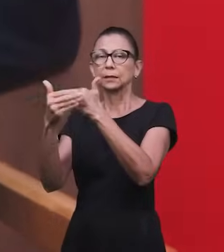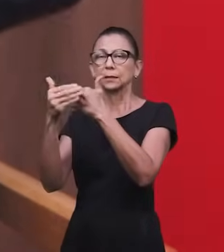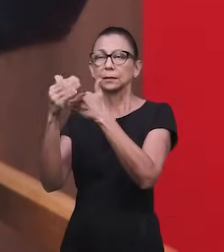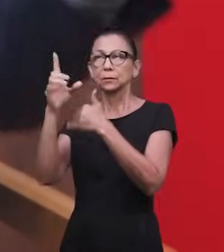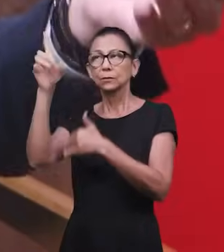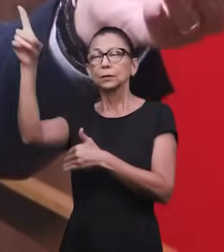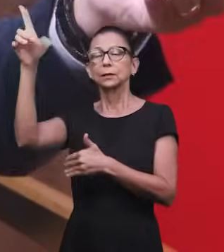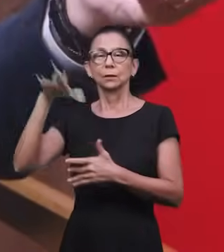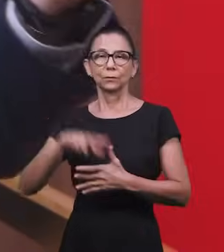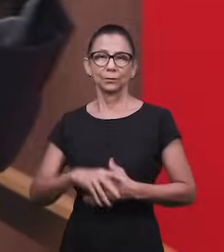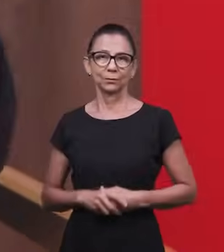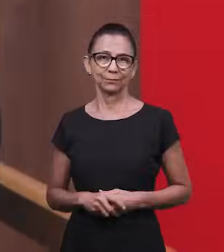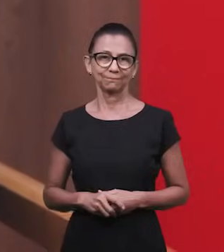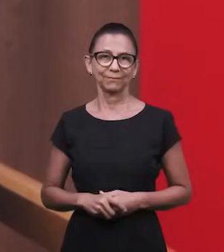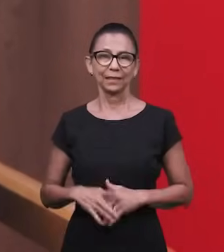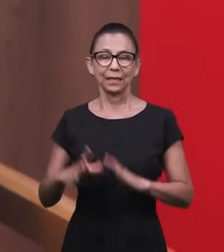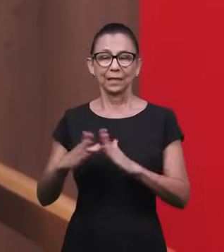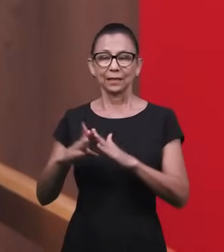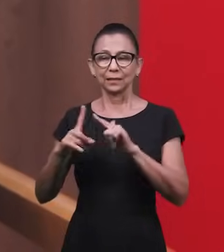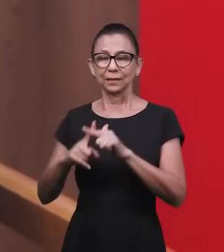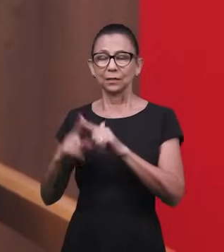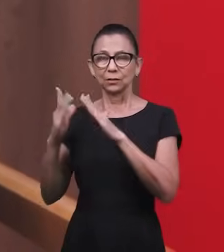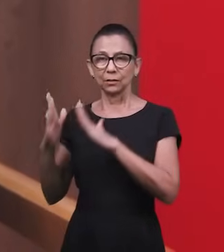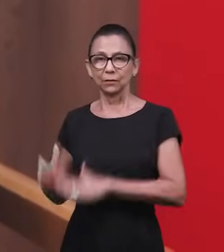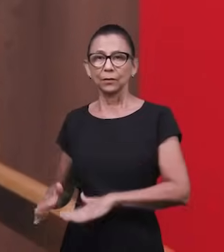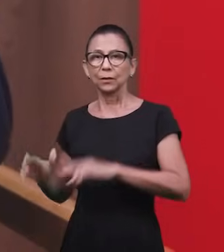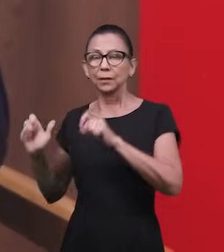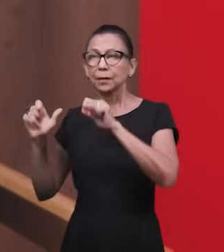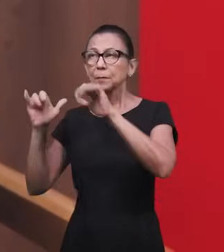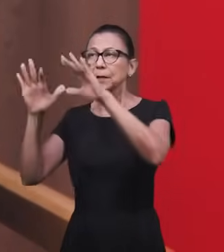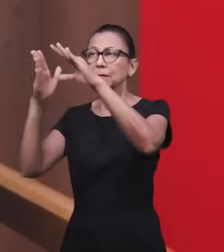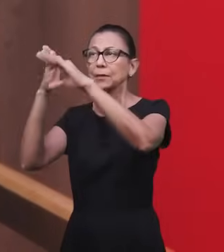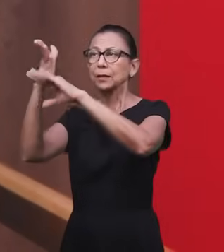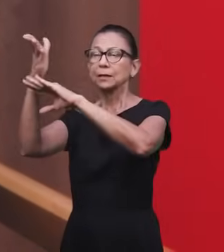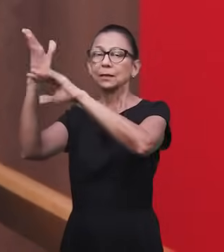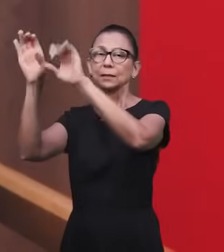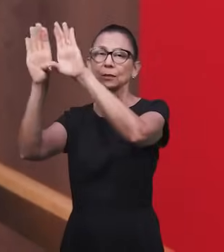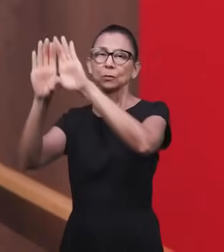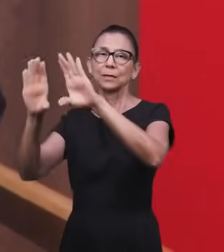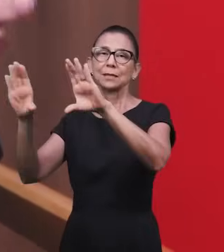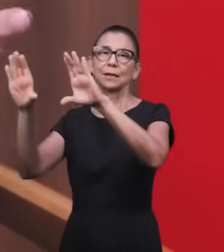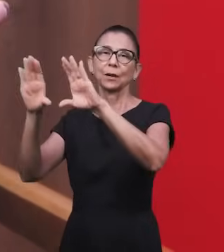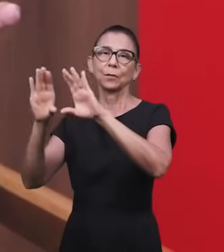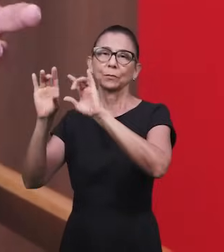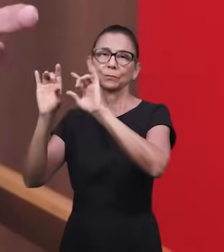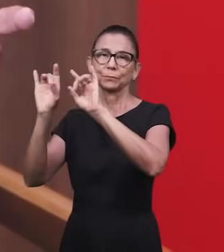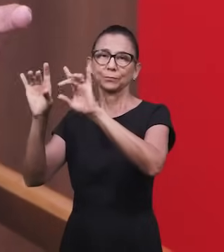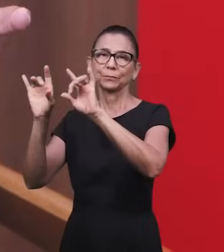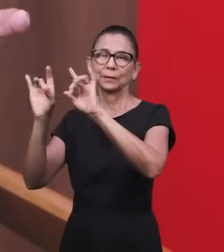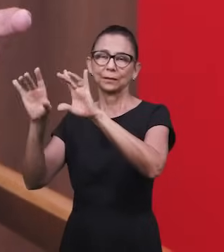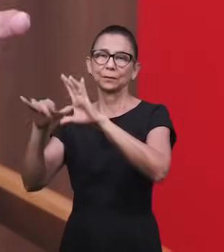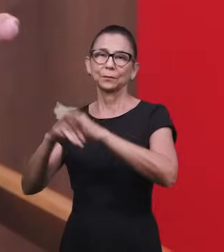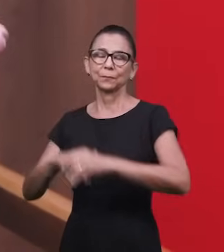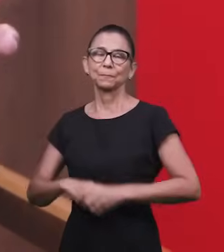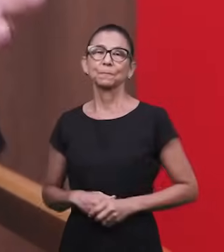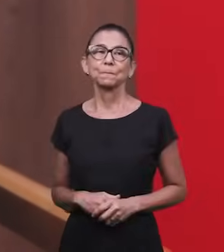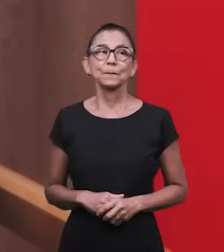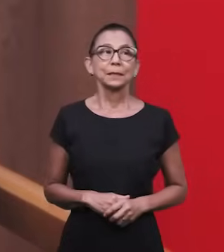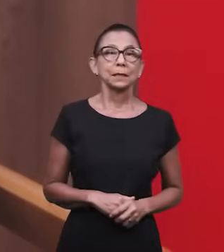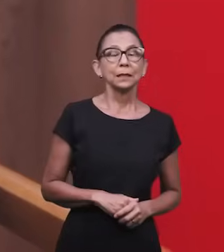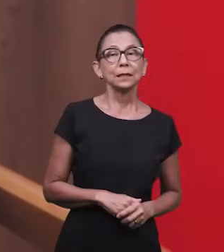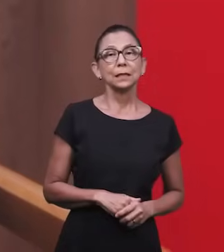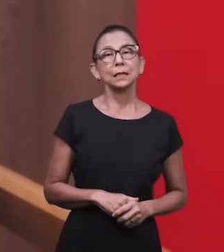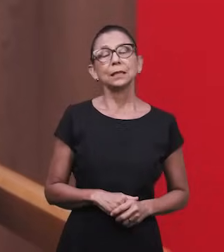dia morará nas mansões celestiais. Esse evento, Trombetas e Festas,